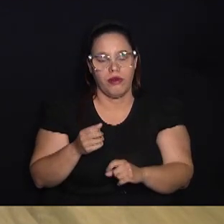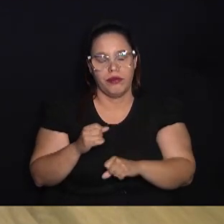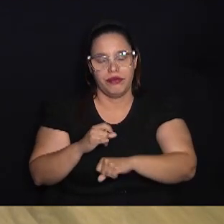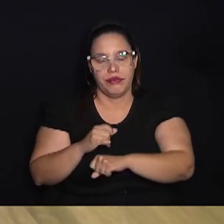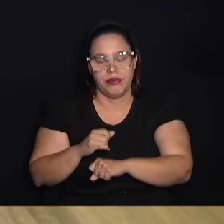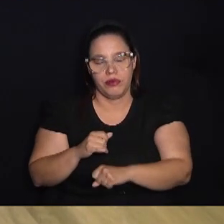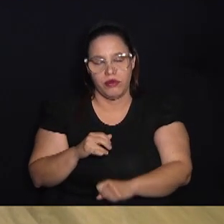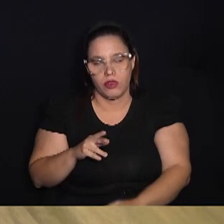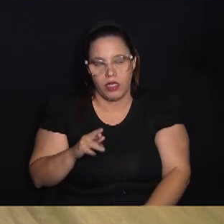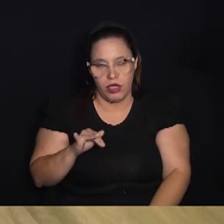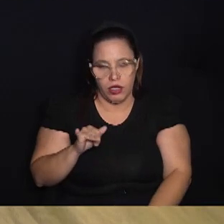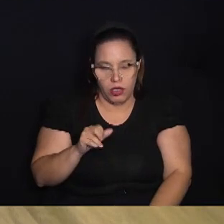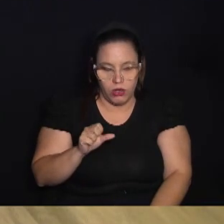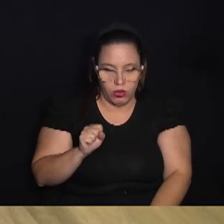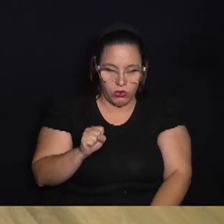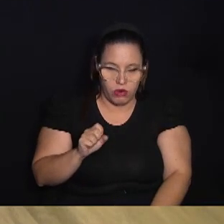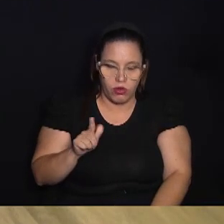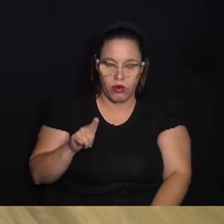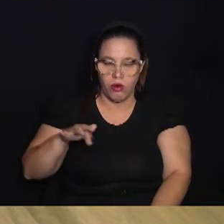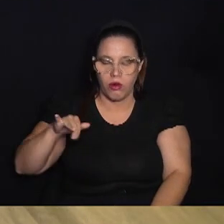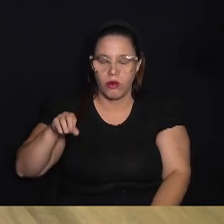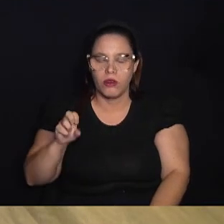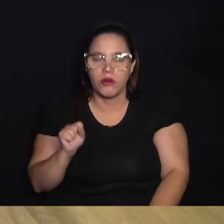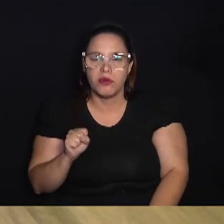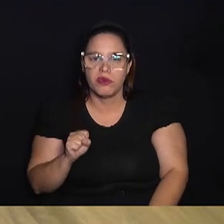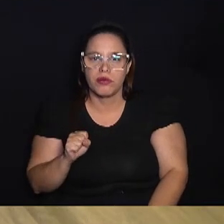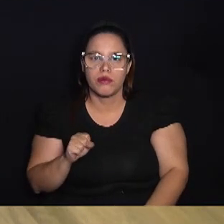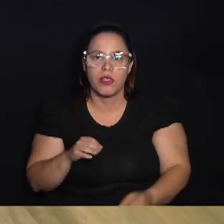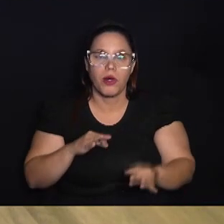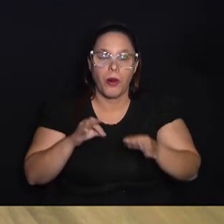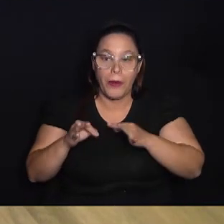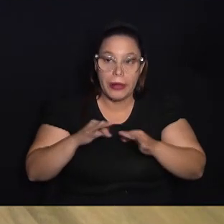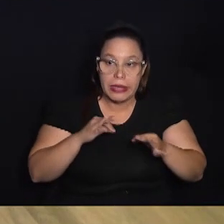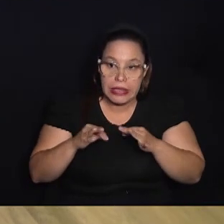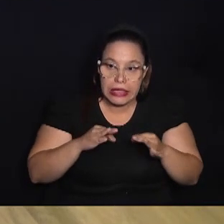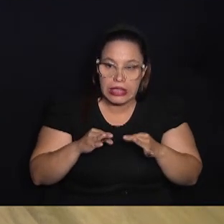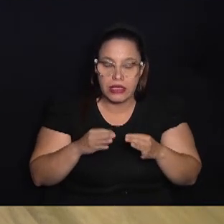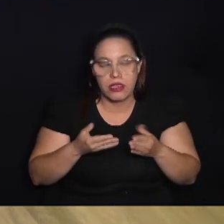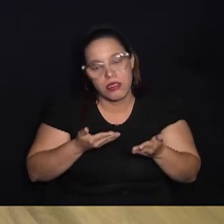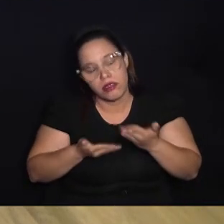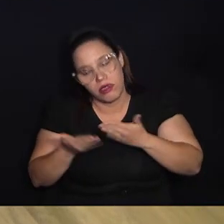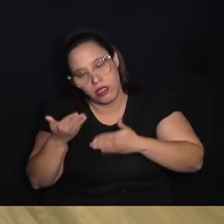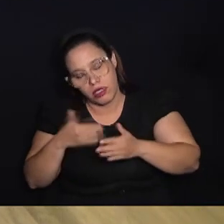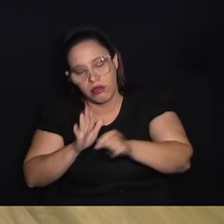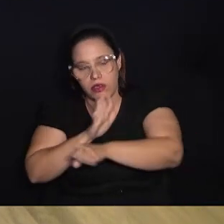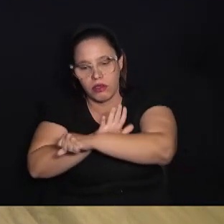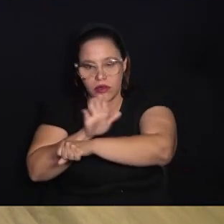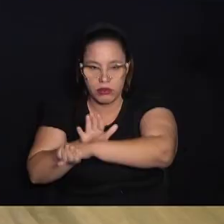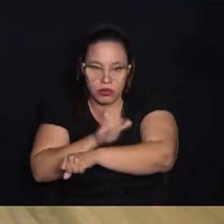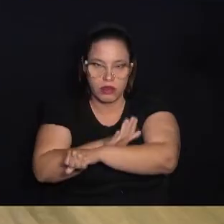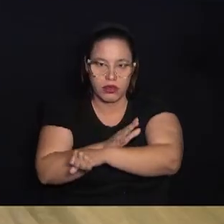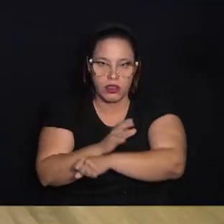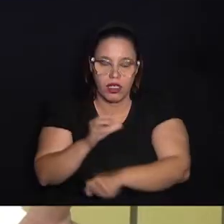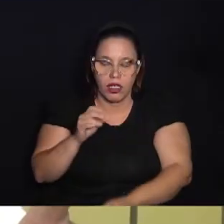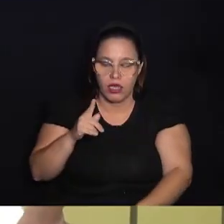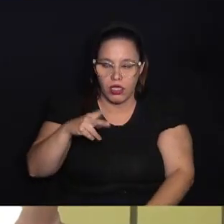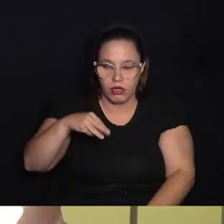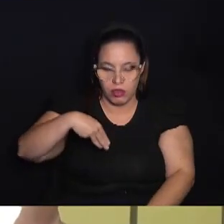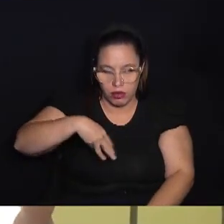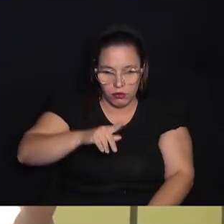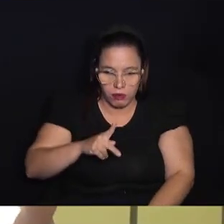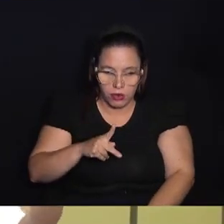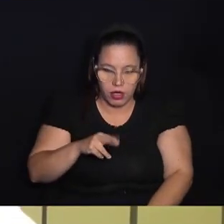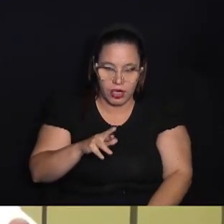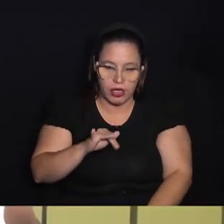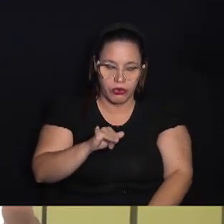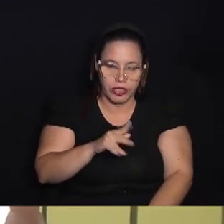a história se identificando com a história Elas começam a preservar acho que uma uma coisa interessante do nosso canal Camp History e o que te assombra é